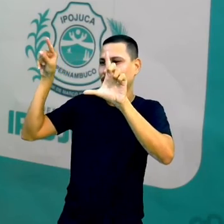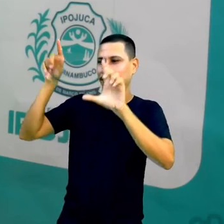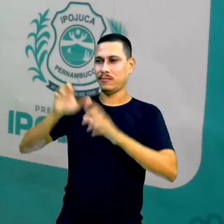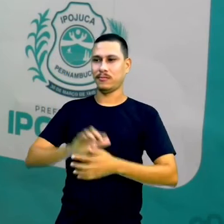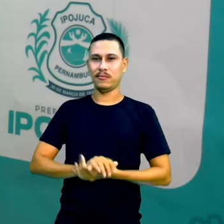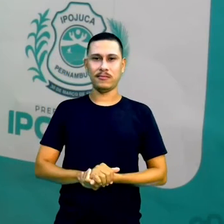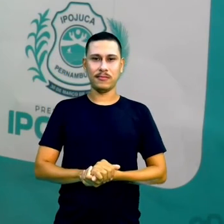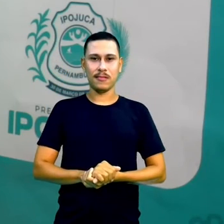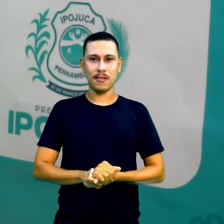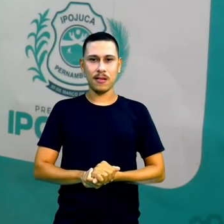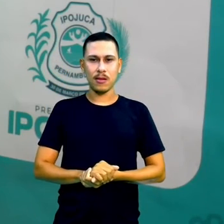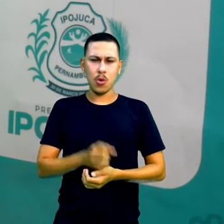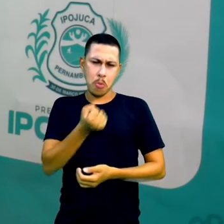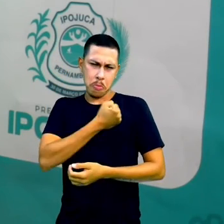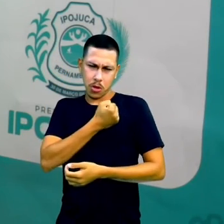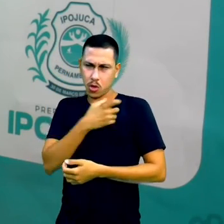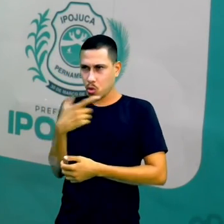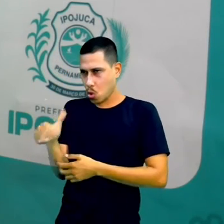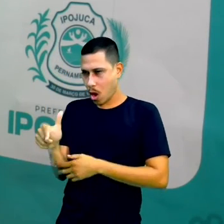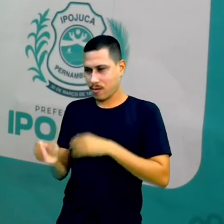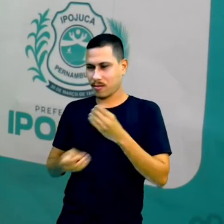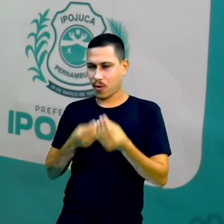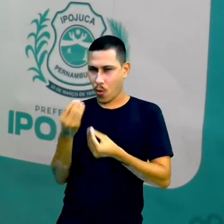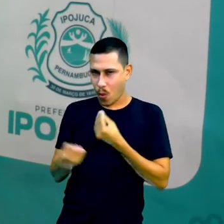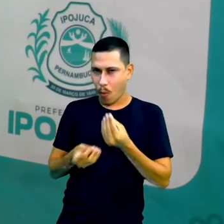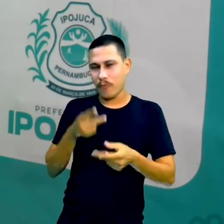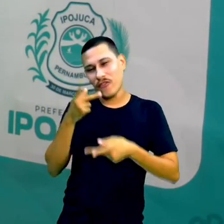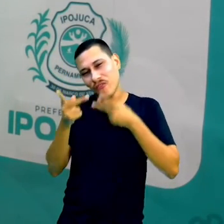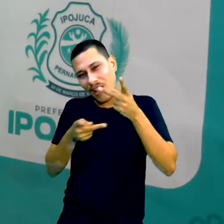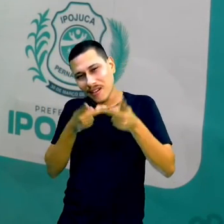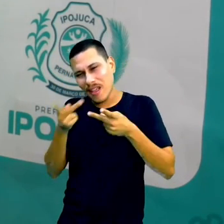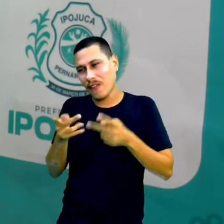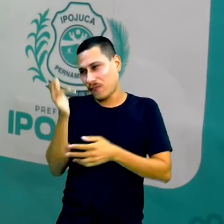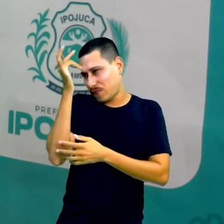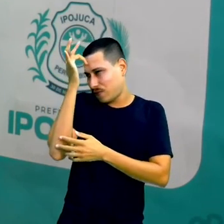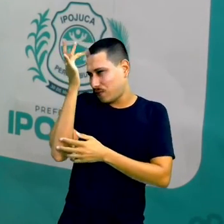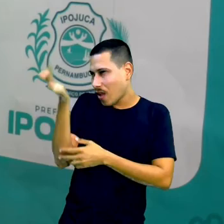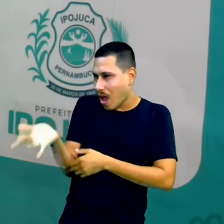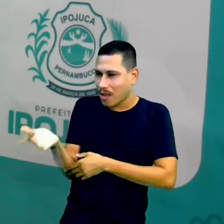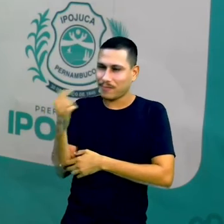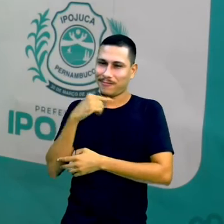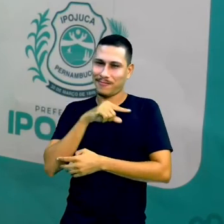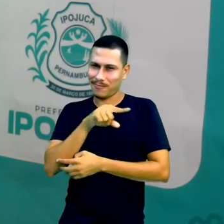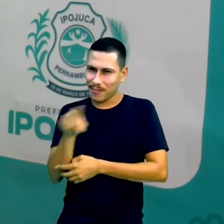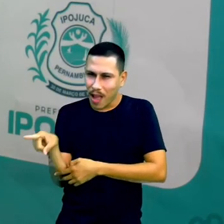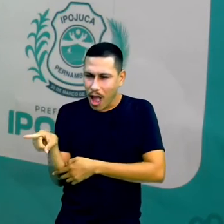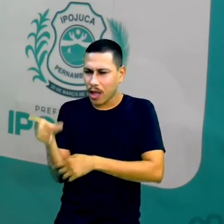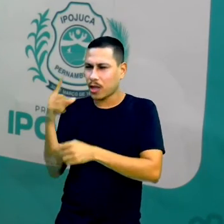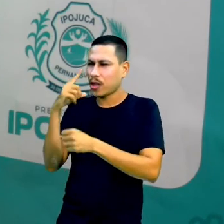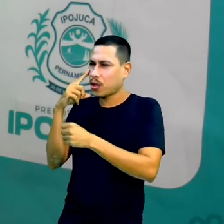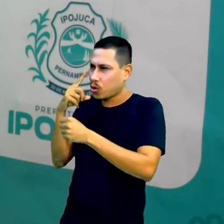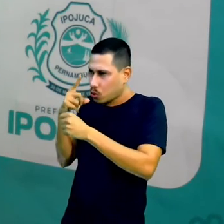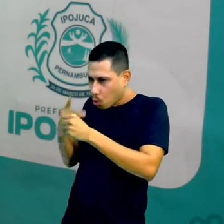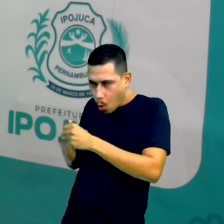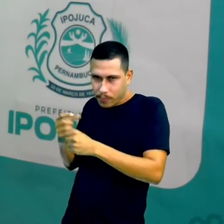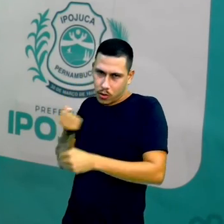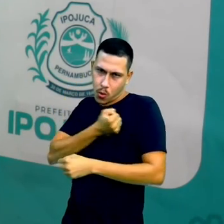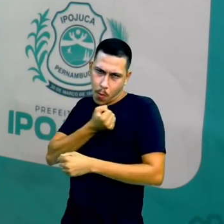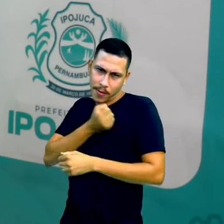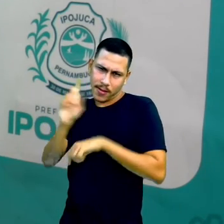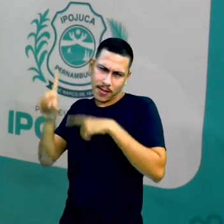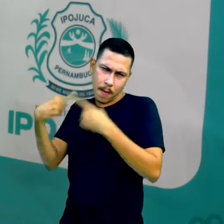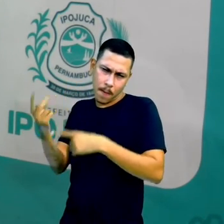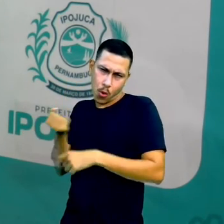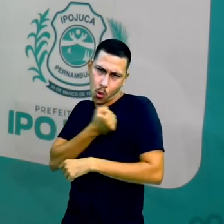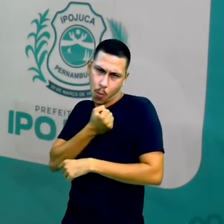Opa, aqui não tem nenhum número. Como eu já falei, que é fácil vocês acharem um número. Porque depois